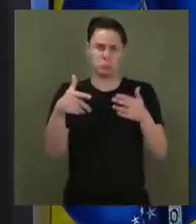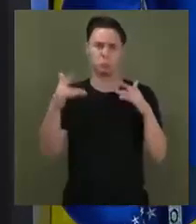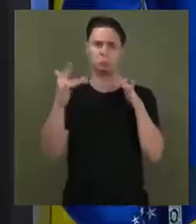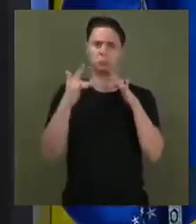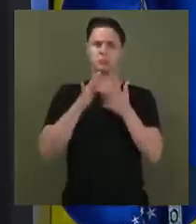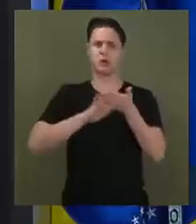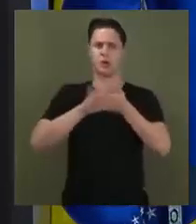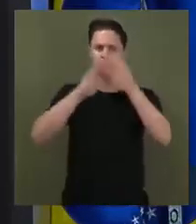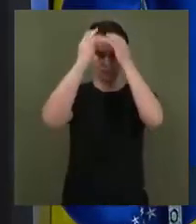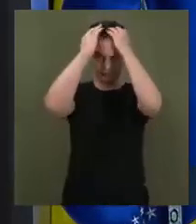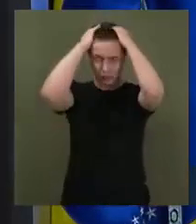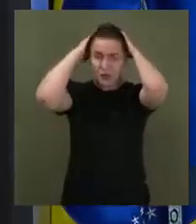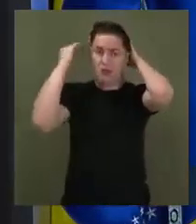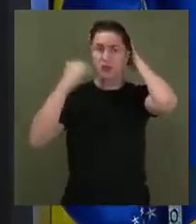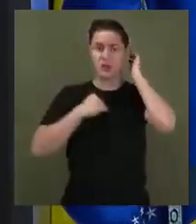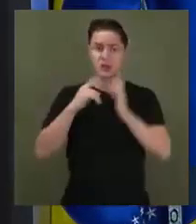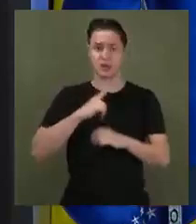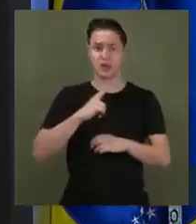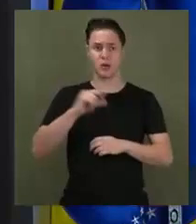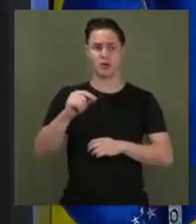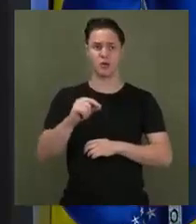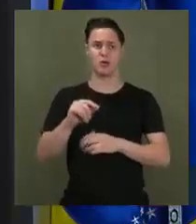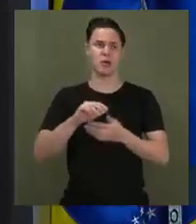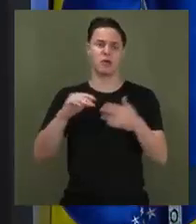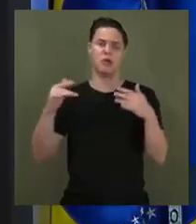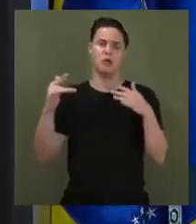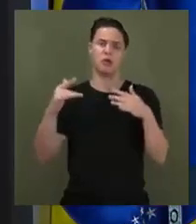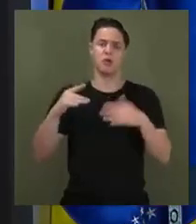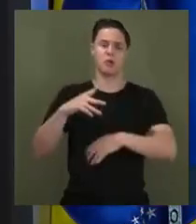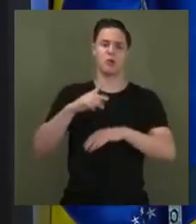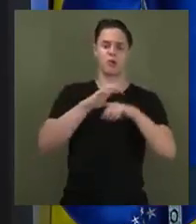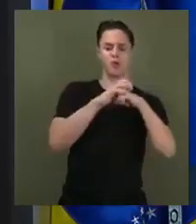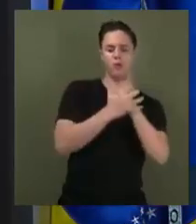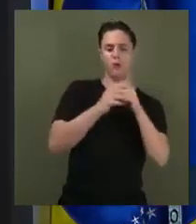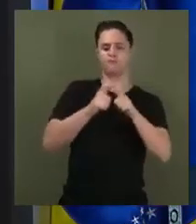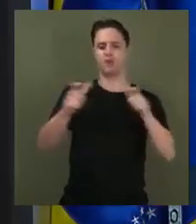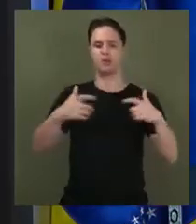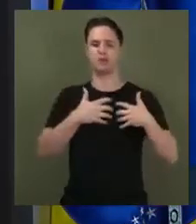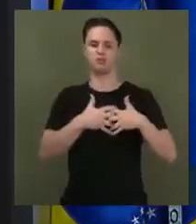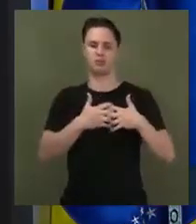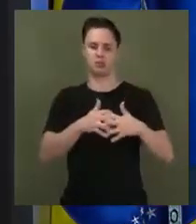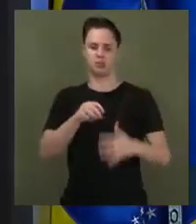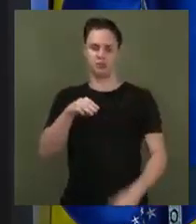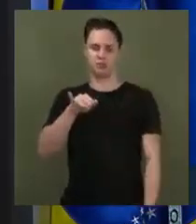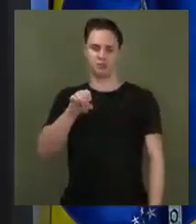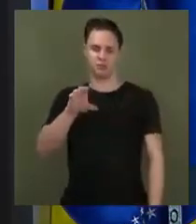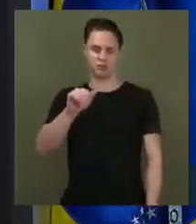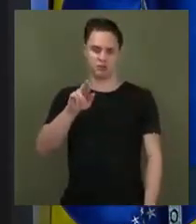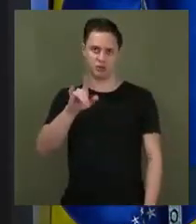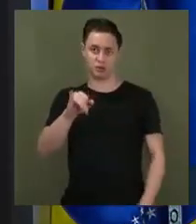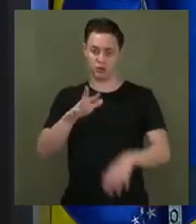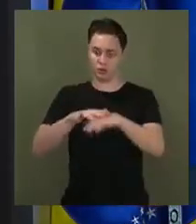com vacinação, não houve relação COVID com aumento de miocardite. Então, a doença não